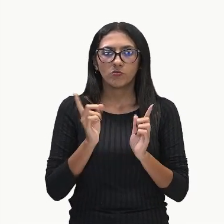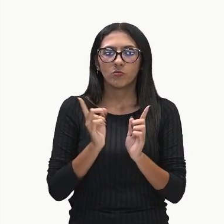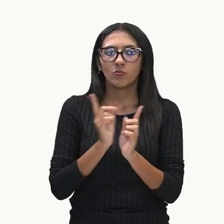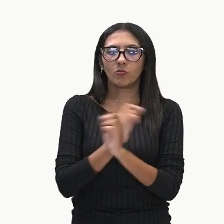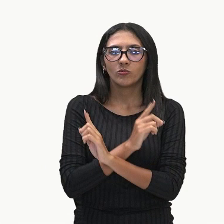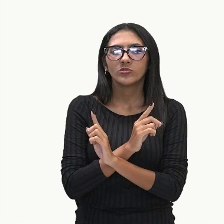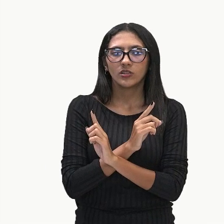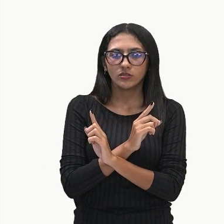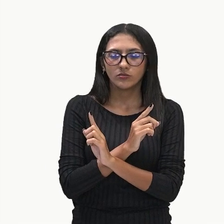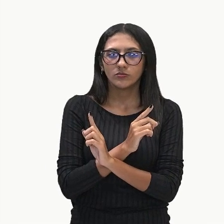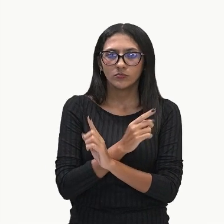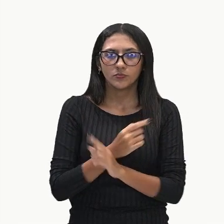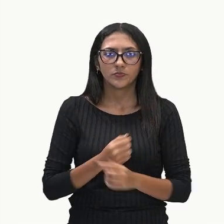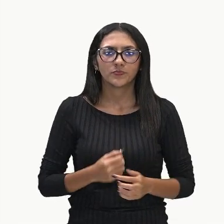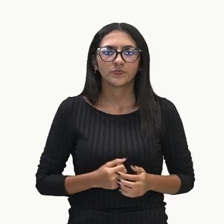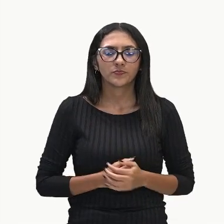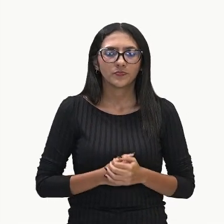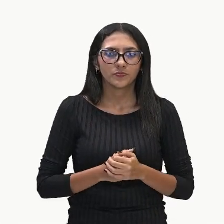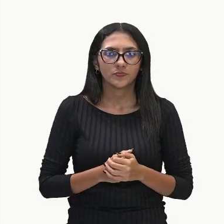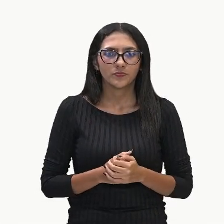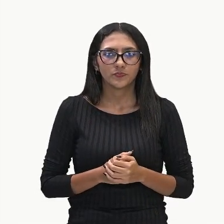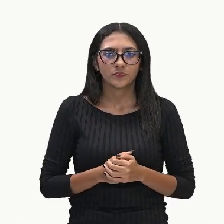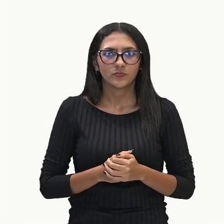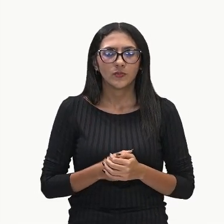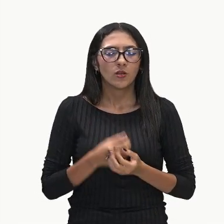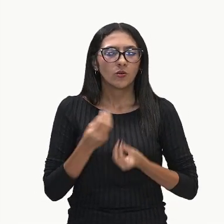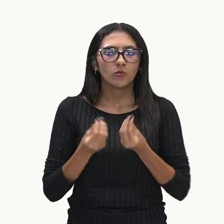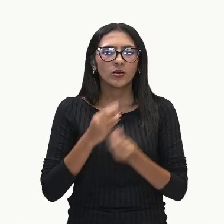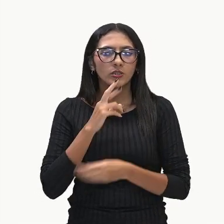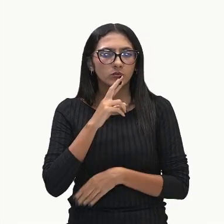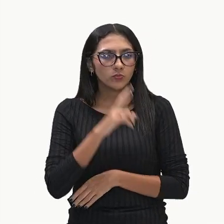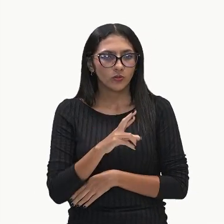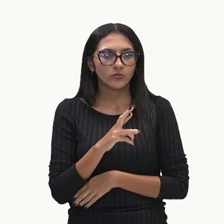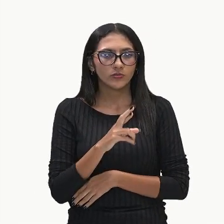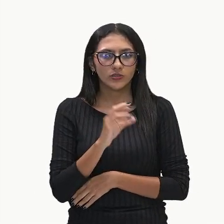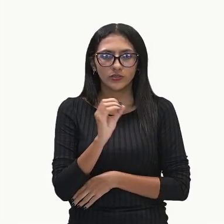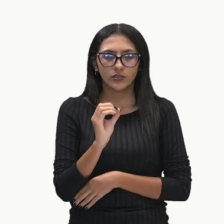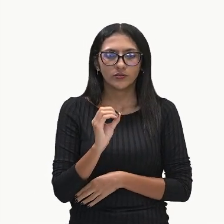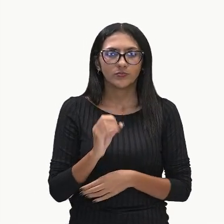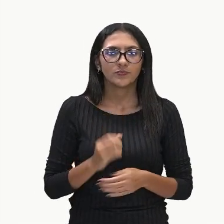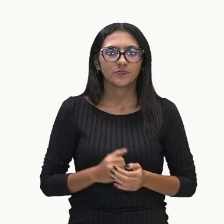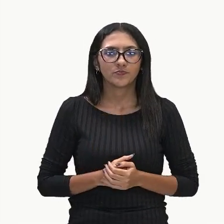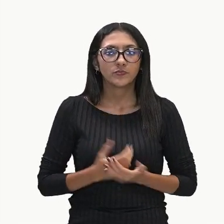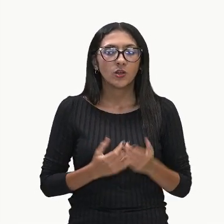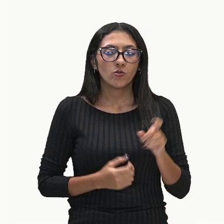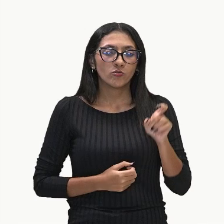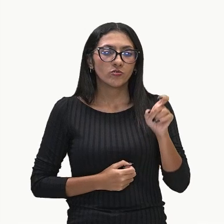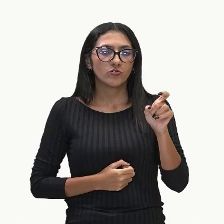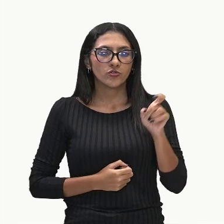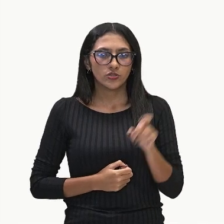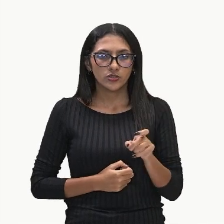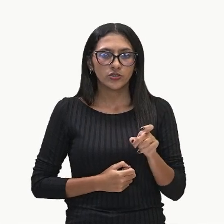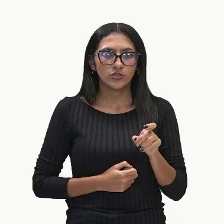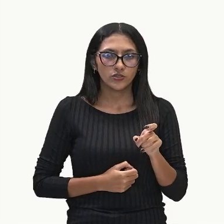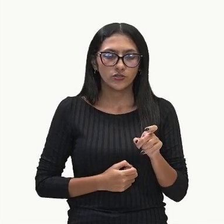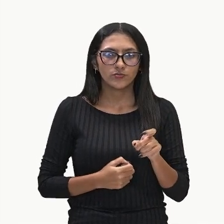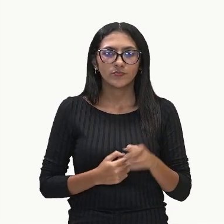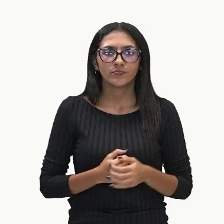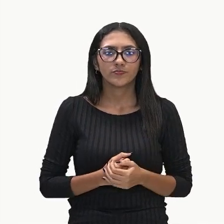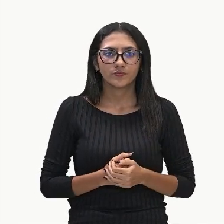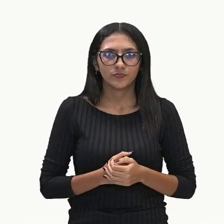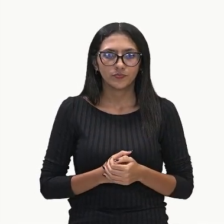termos simétricos, que o resultado vai ser quanto? 0. Então, aqui resta o x e 0 mais